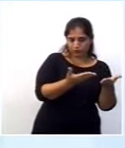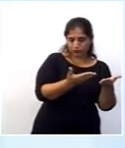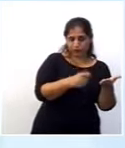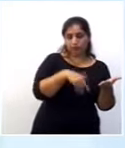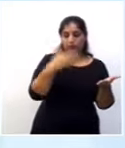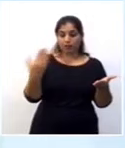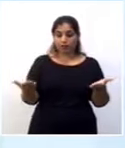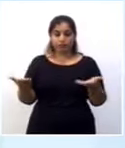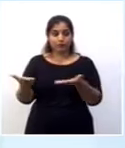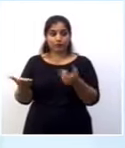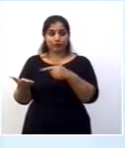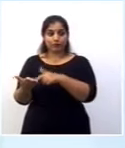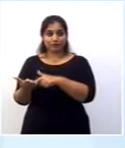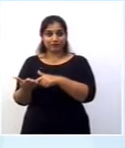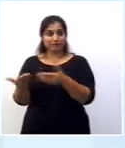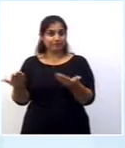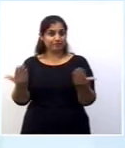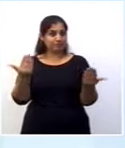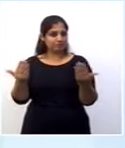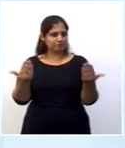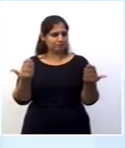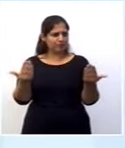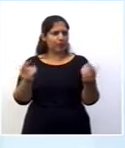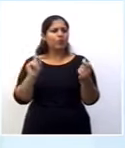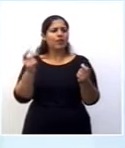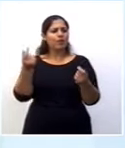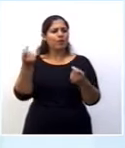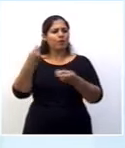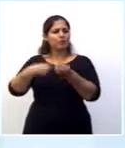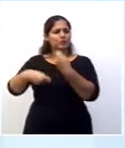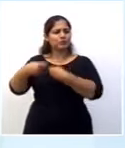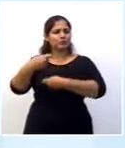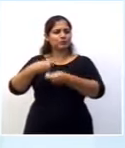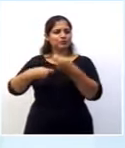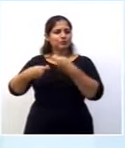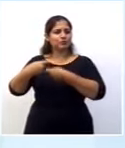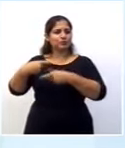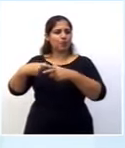olhar esse mapa, né? Como o território, como a economia